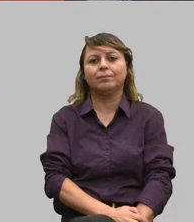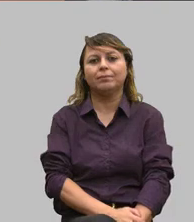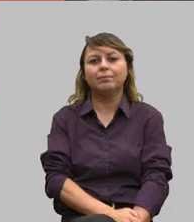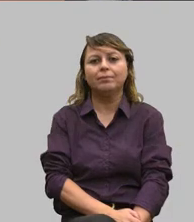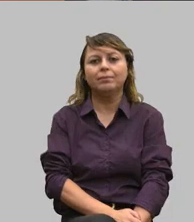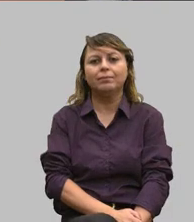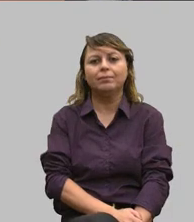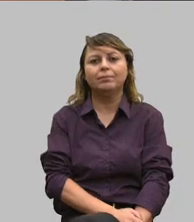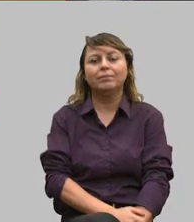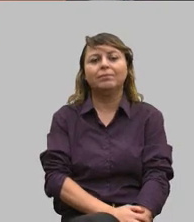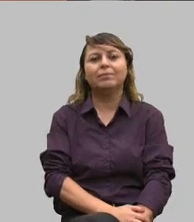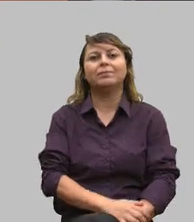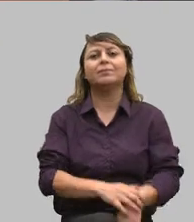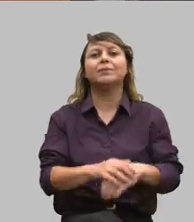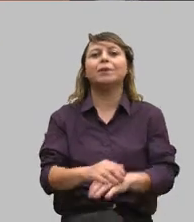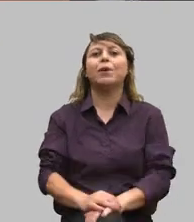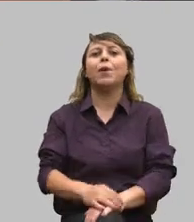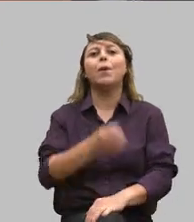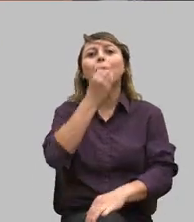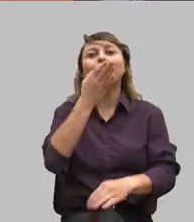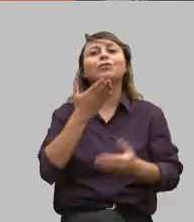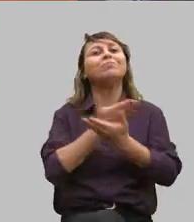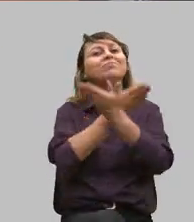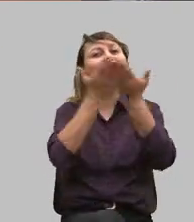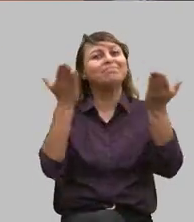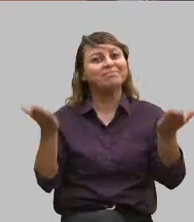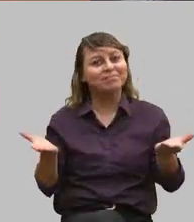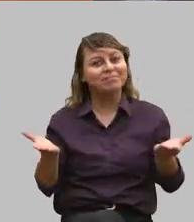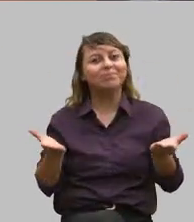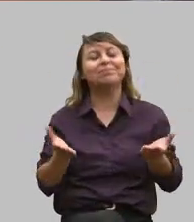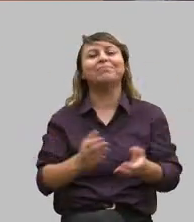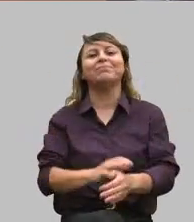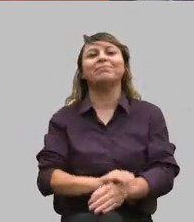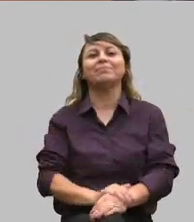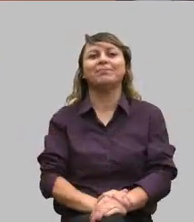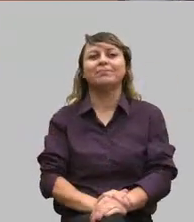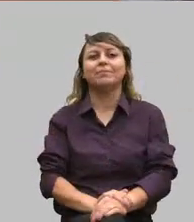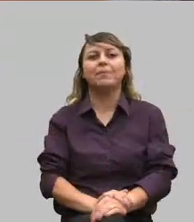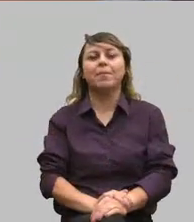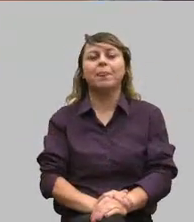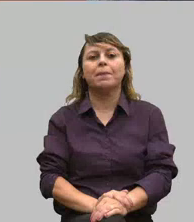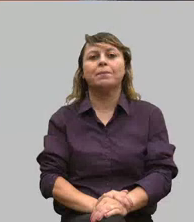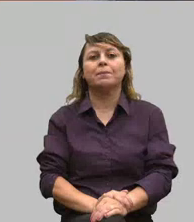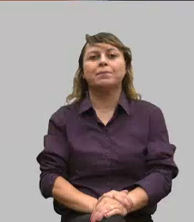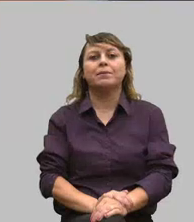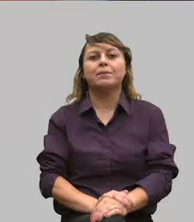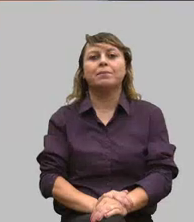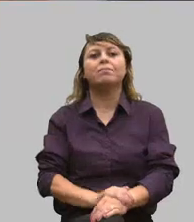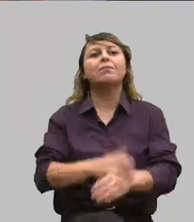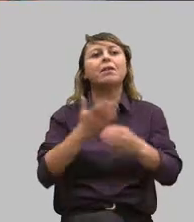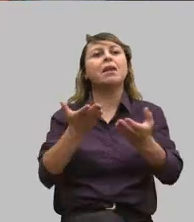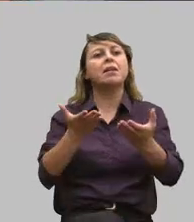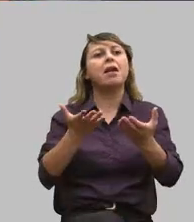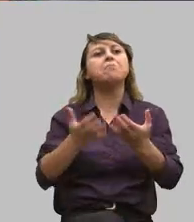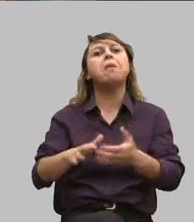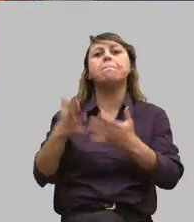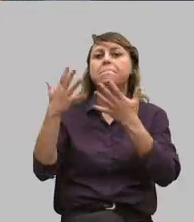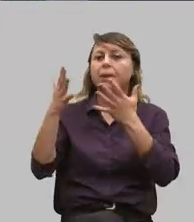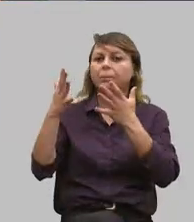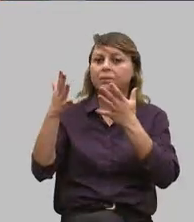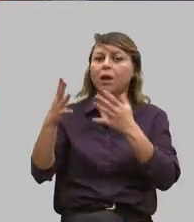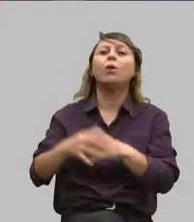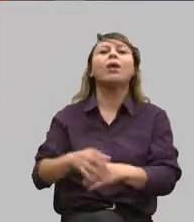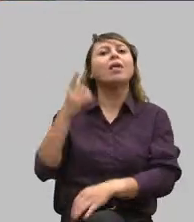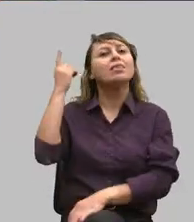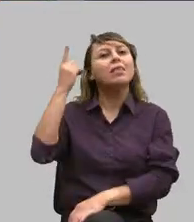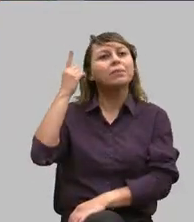educação muito bom dia a todos e queria cumprimentar aqui na pessoa da deputada